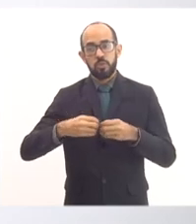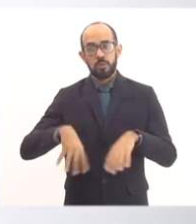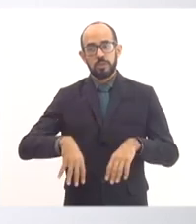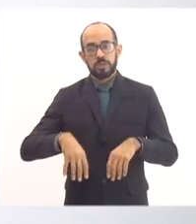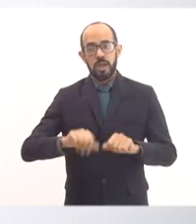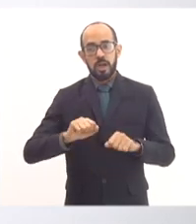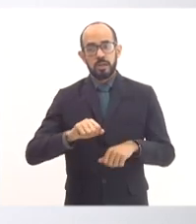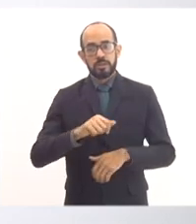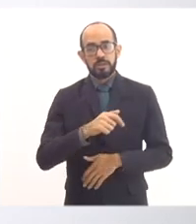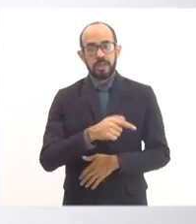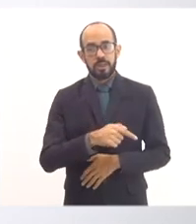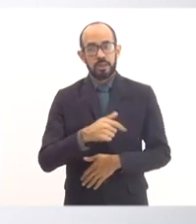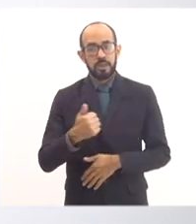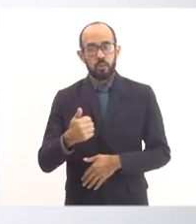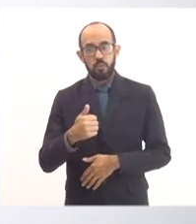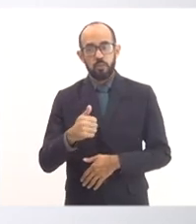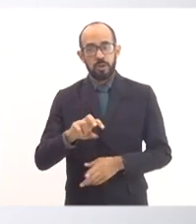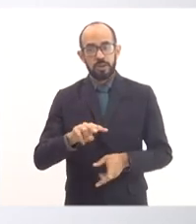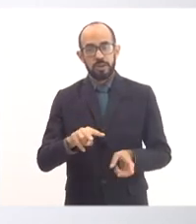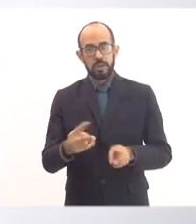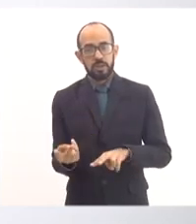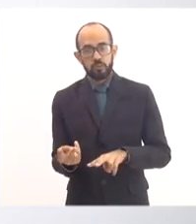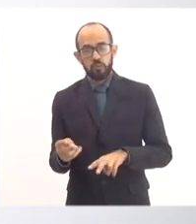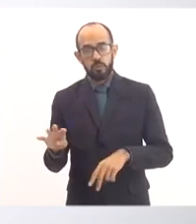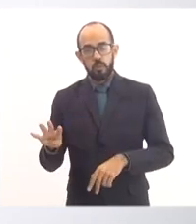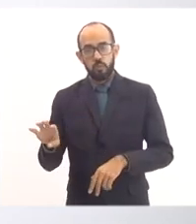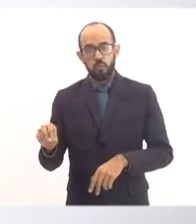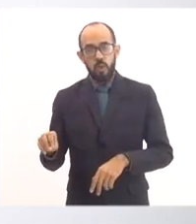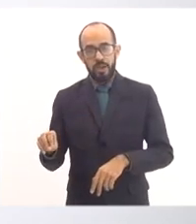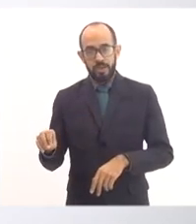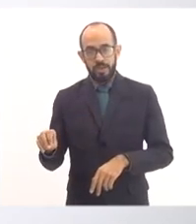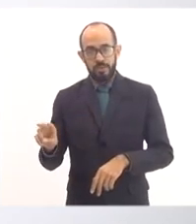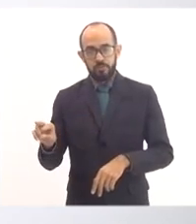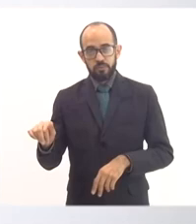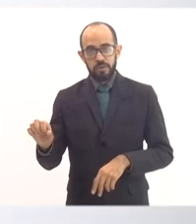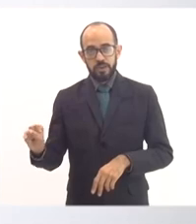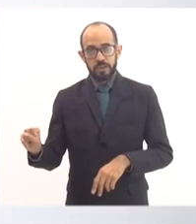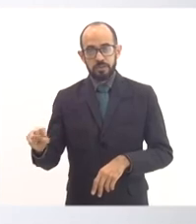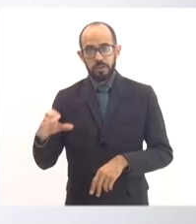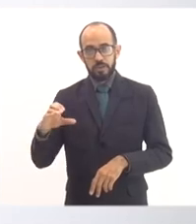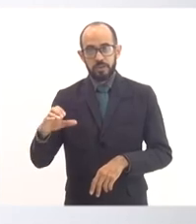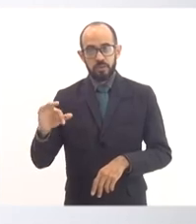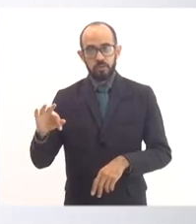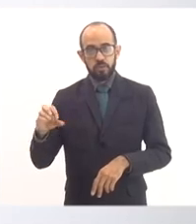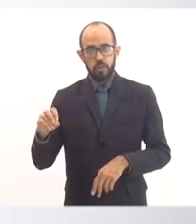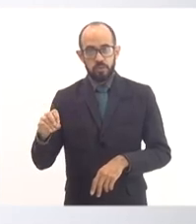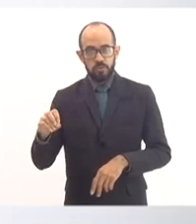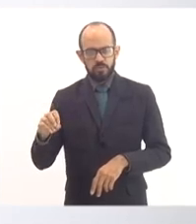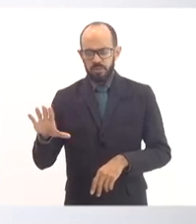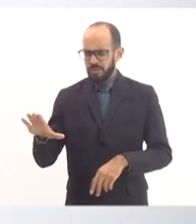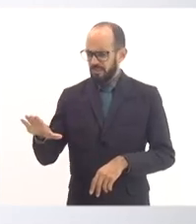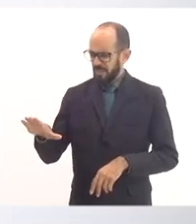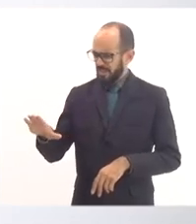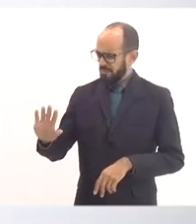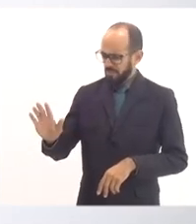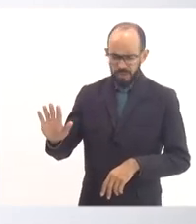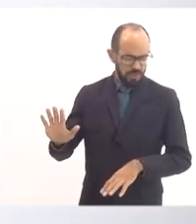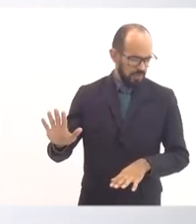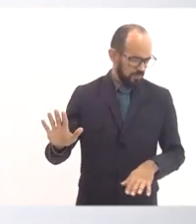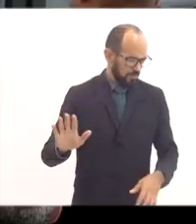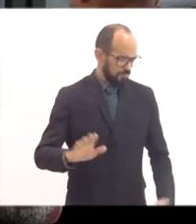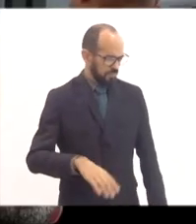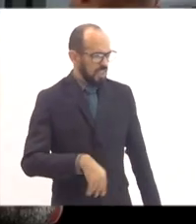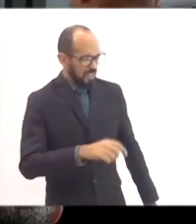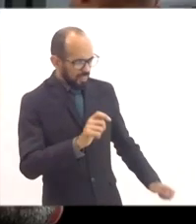40 vagas de CFO, que é uma necessidade que a corporação tem de realização de concurso de CFO. O senhor poderia discriminar